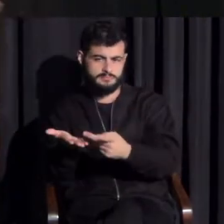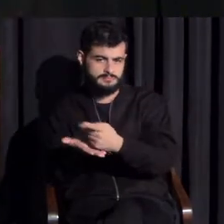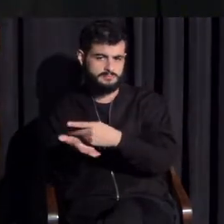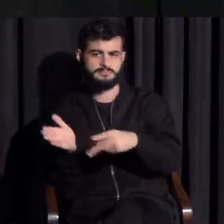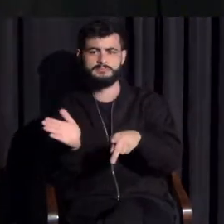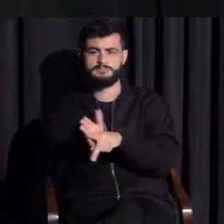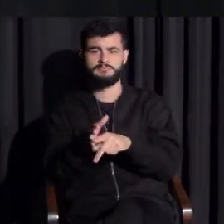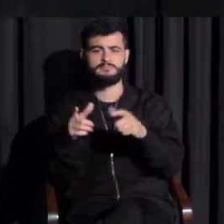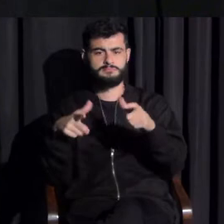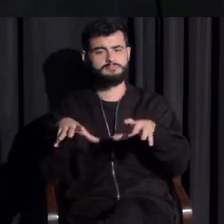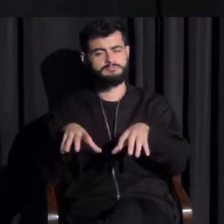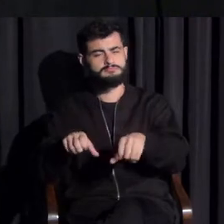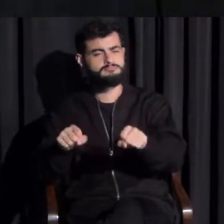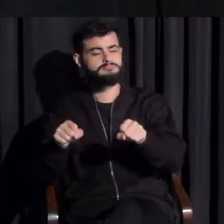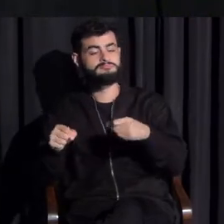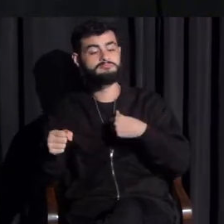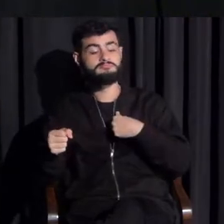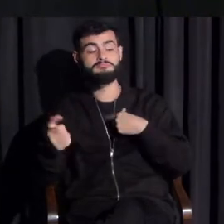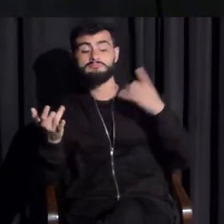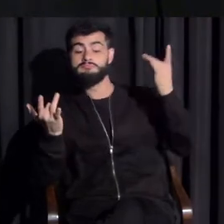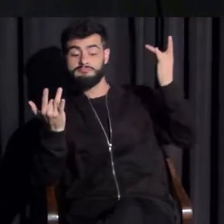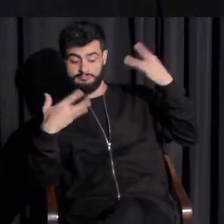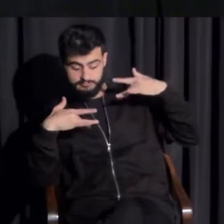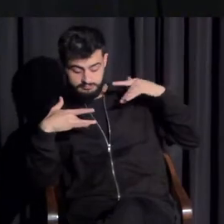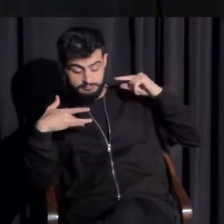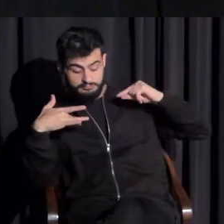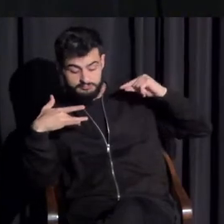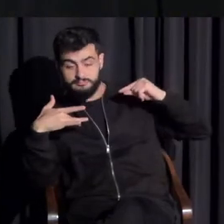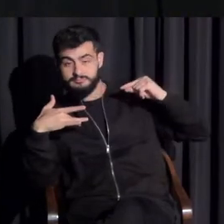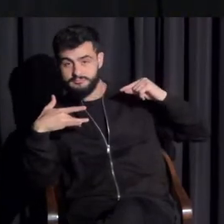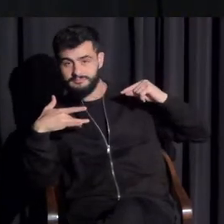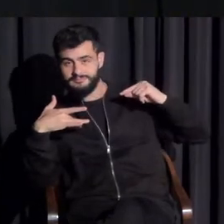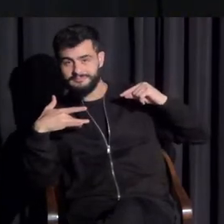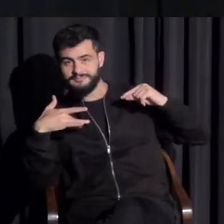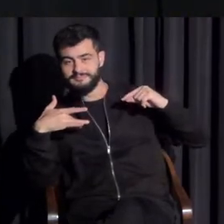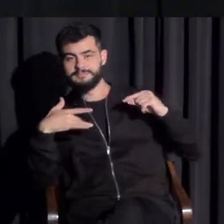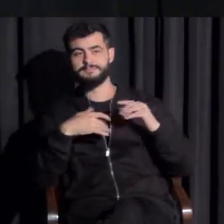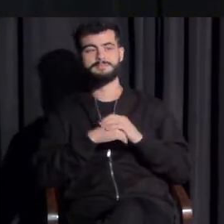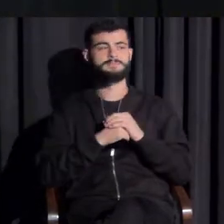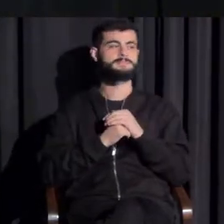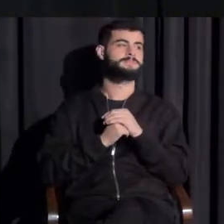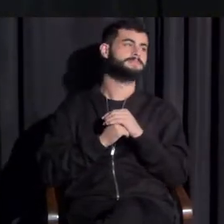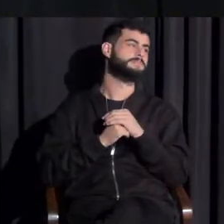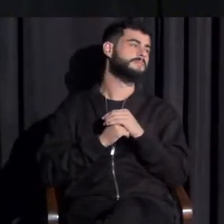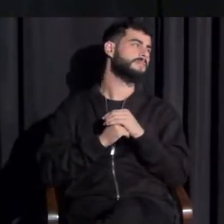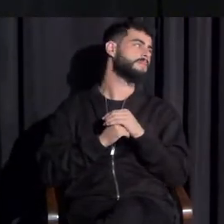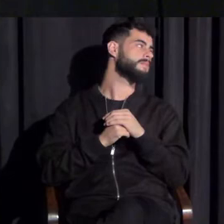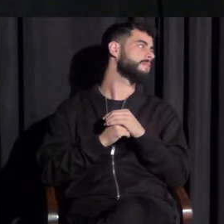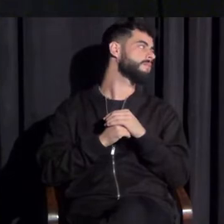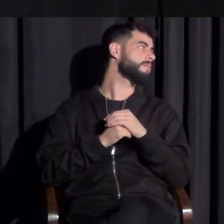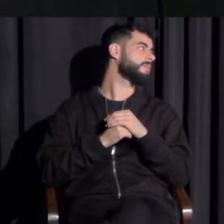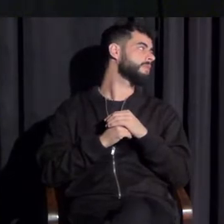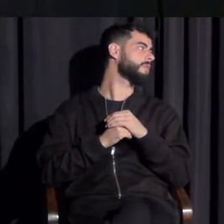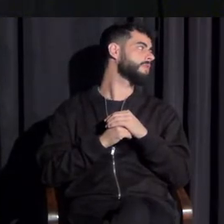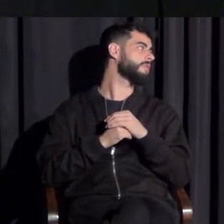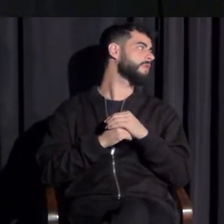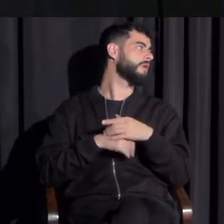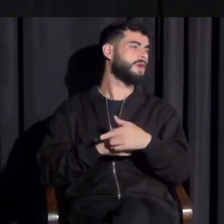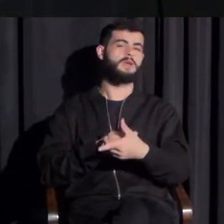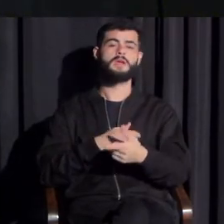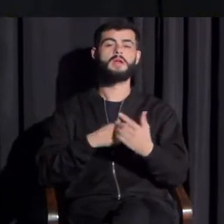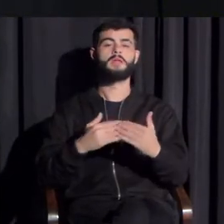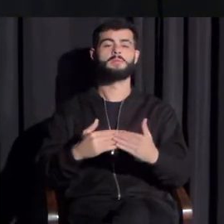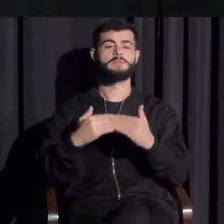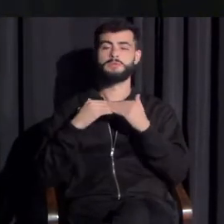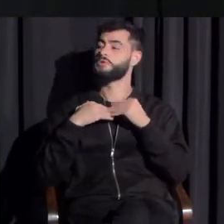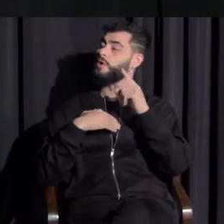do fluxo. O que a gente carrega? Então, tudo bem. E aí ela me disse, não, é um restaurante chinês. E aí tinha